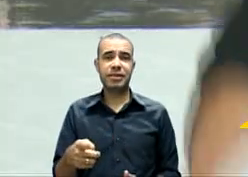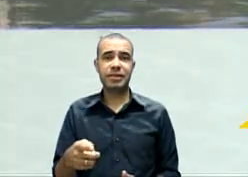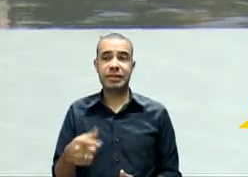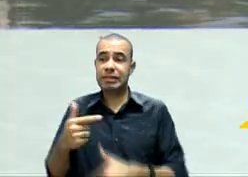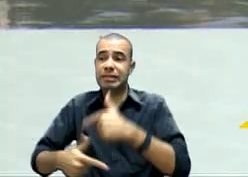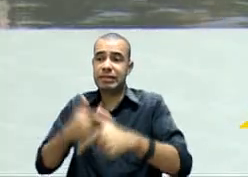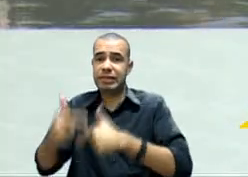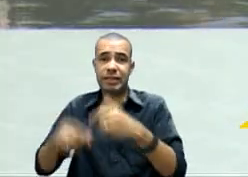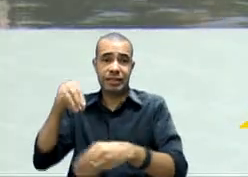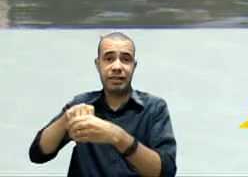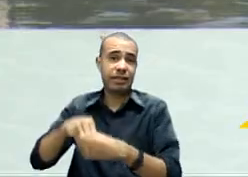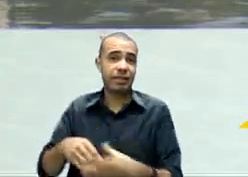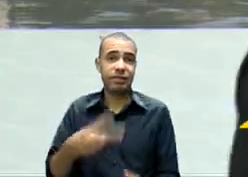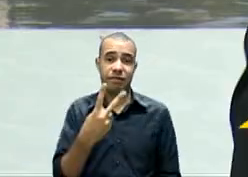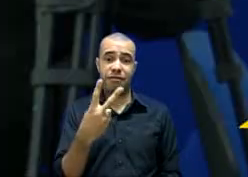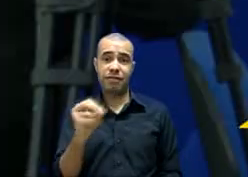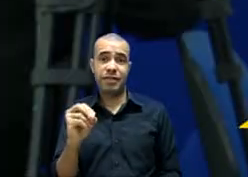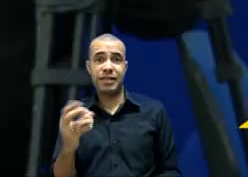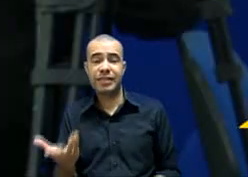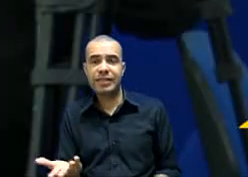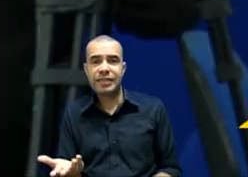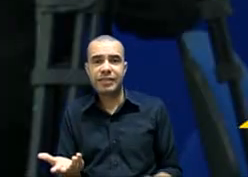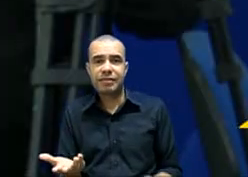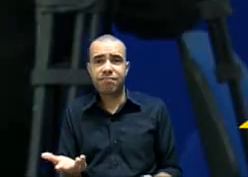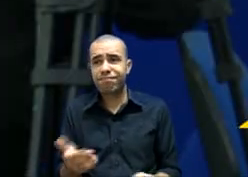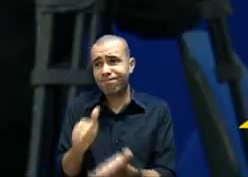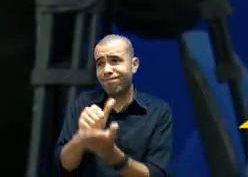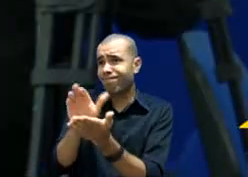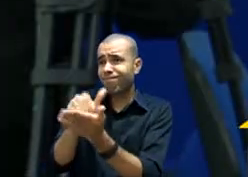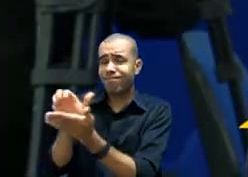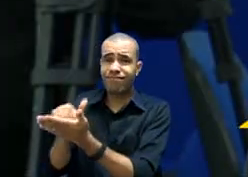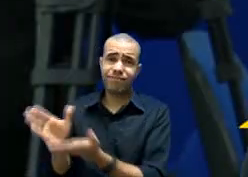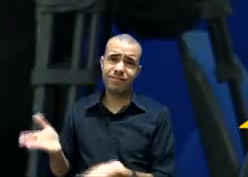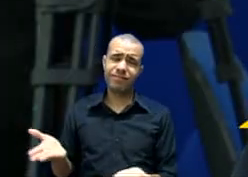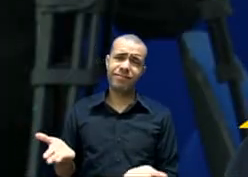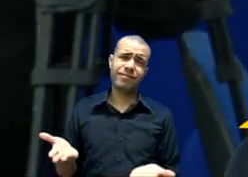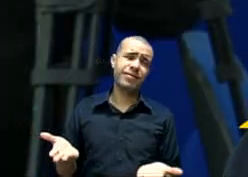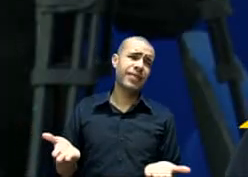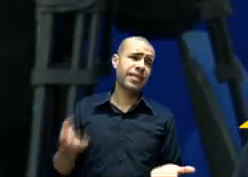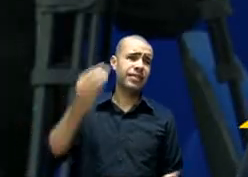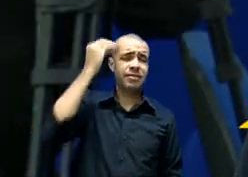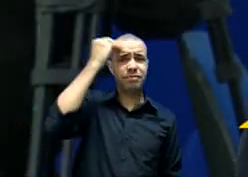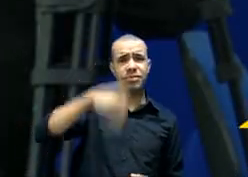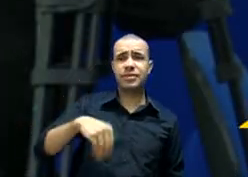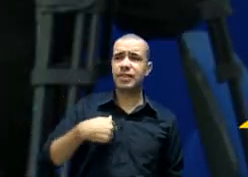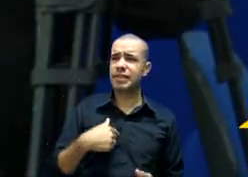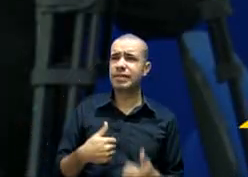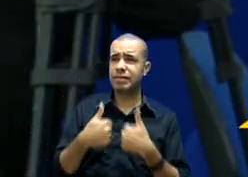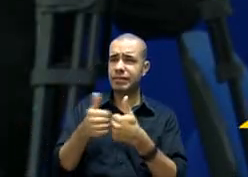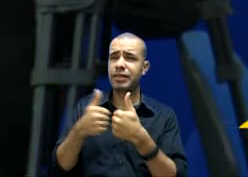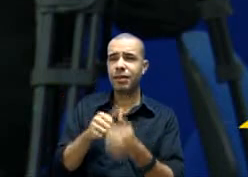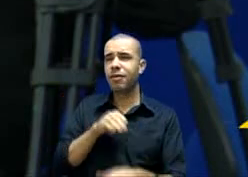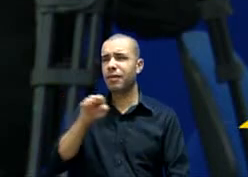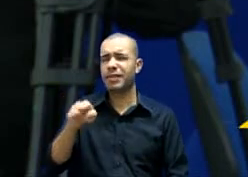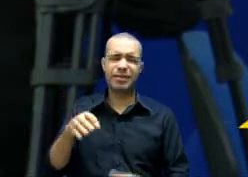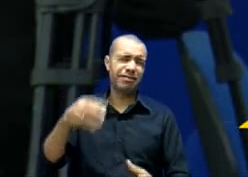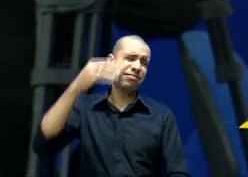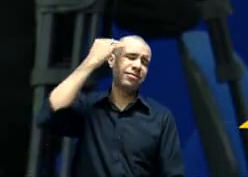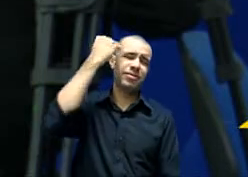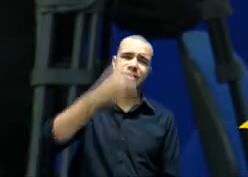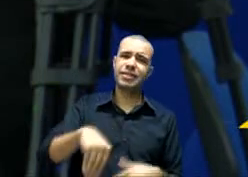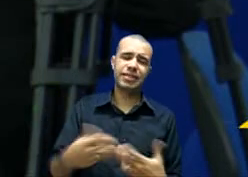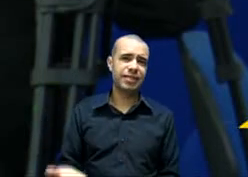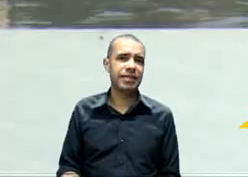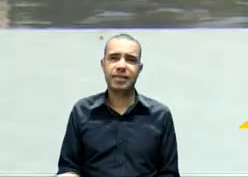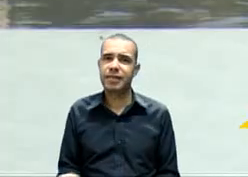de chorar o trabalhador que pega o ônibus para voltar pela Itavuvu. Então, a prioridade não está sendo feita, que é a saúde... A sua colocação da prioridade